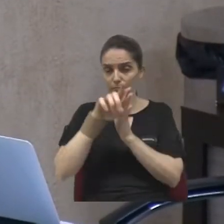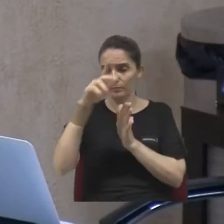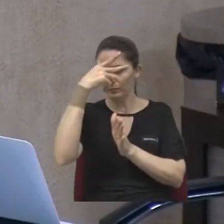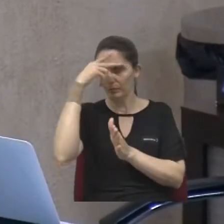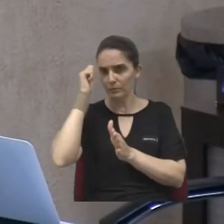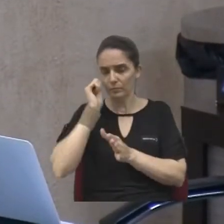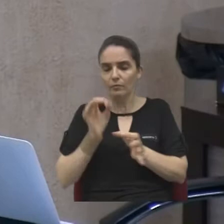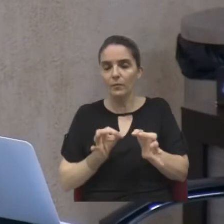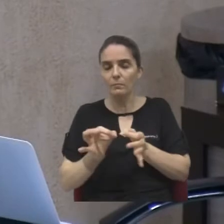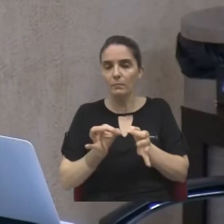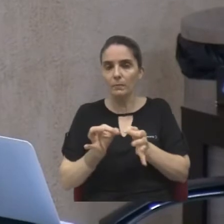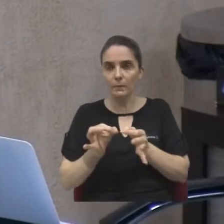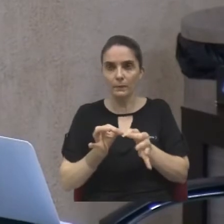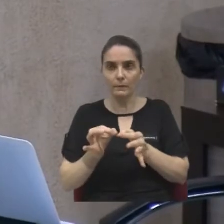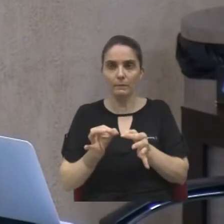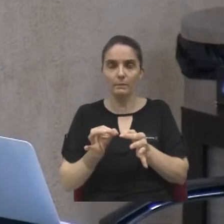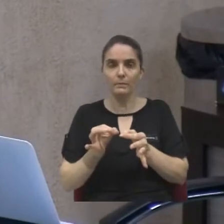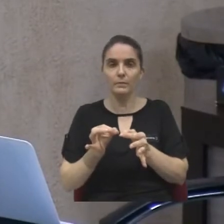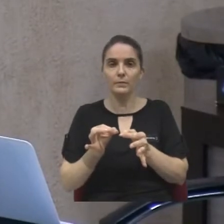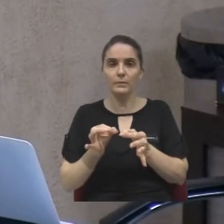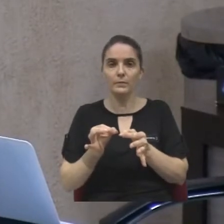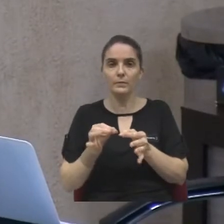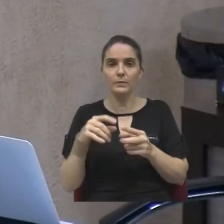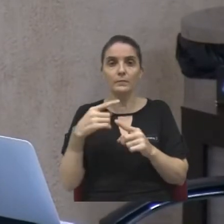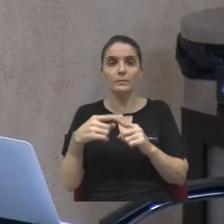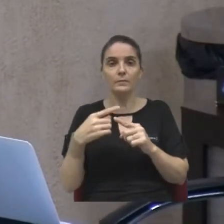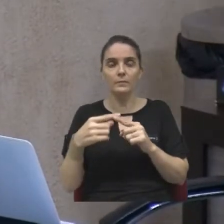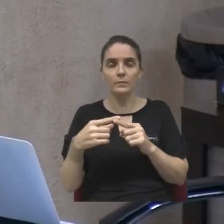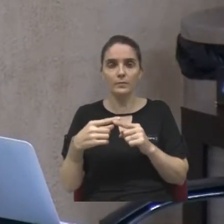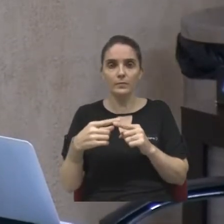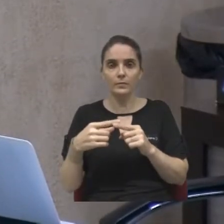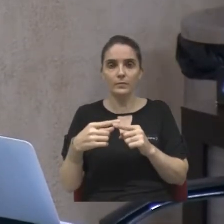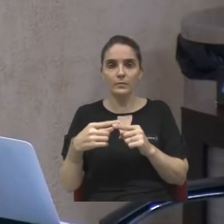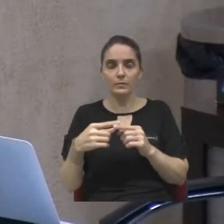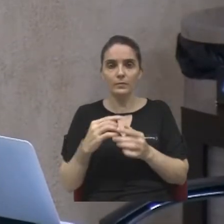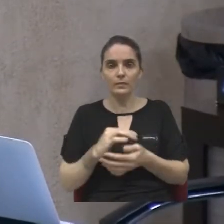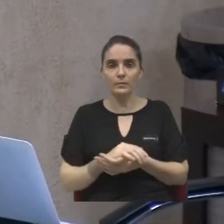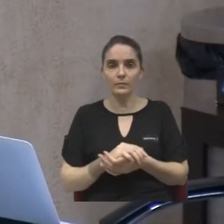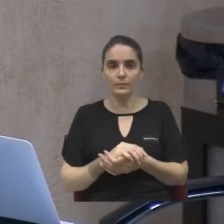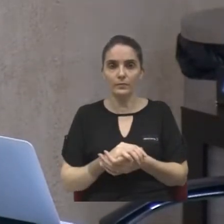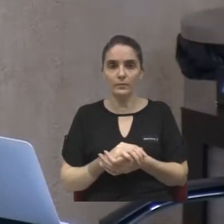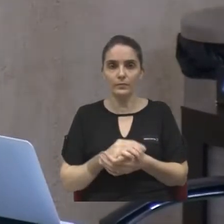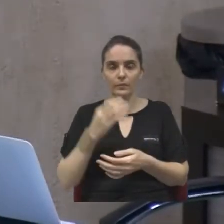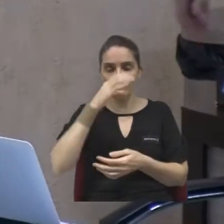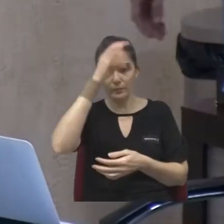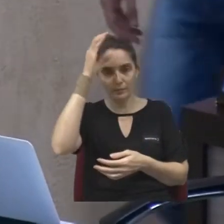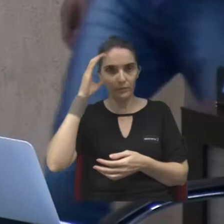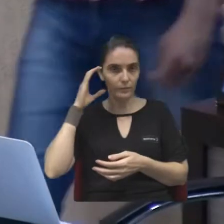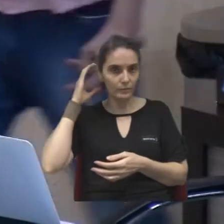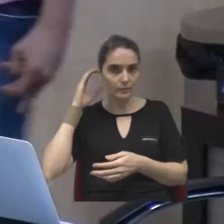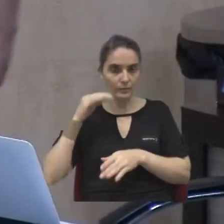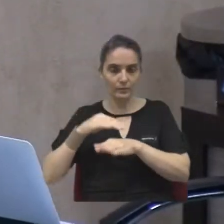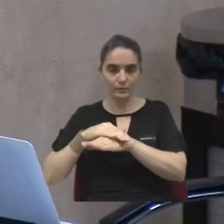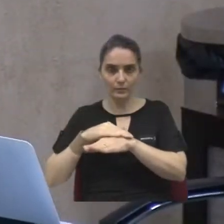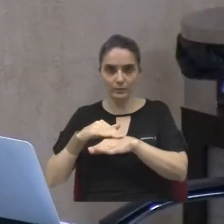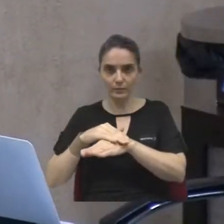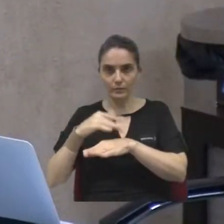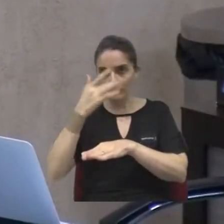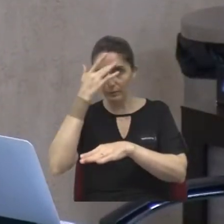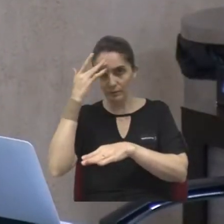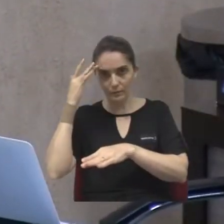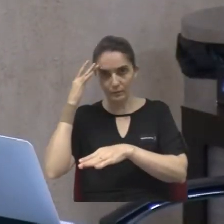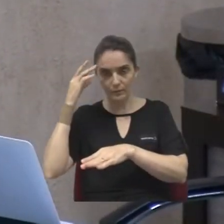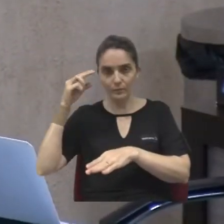foi por conta de um contato com um munícipe, o senhor Neymar, ele tem o nome